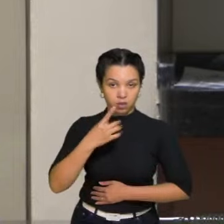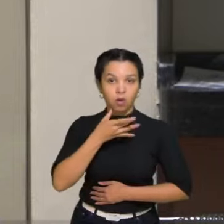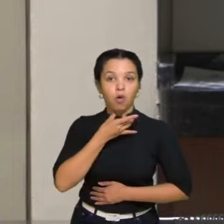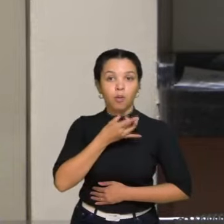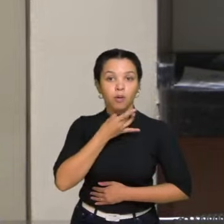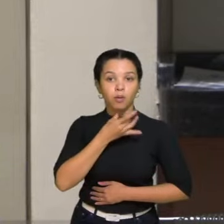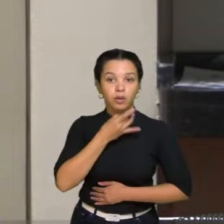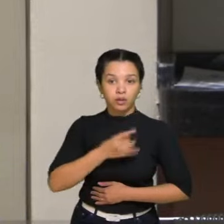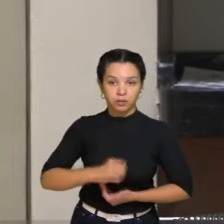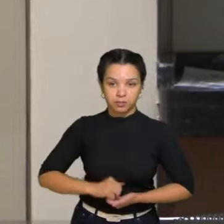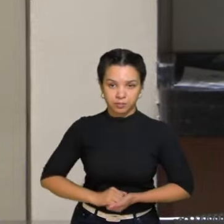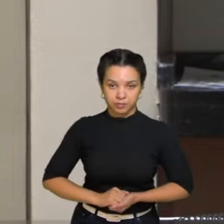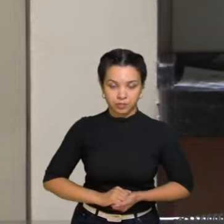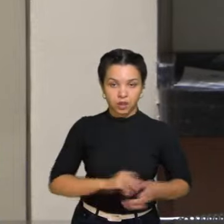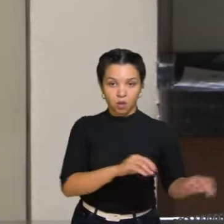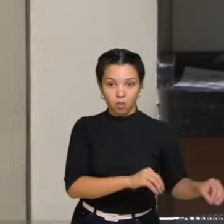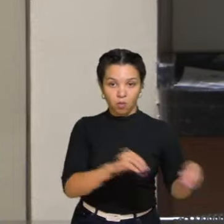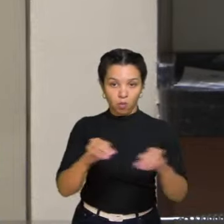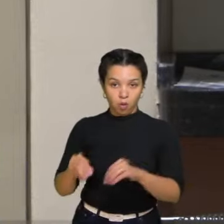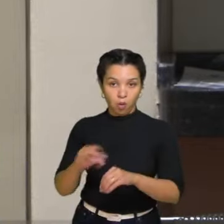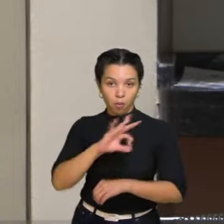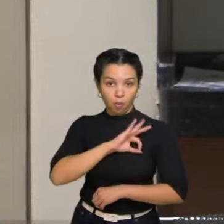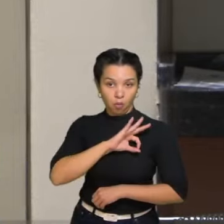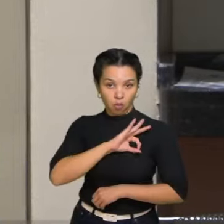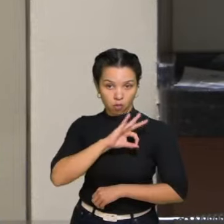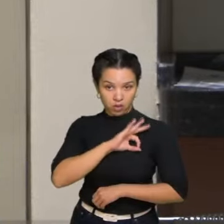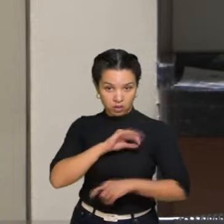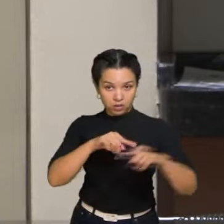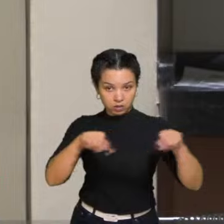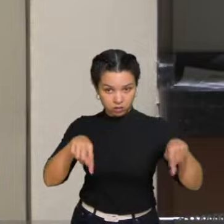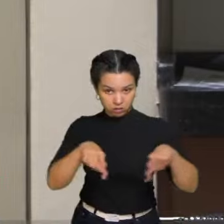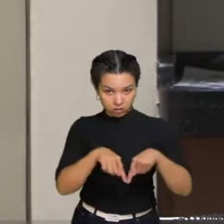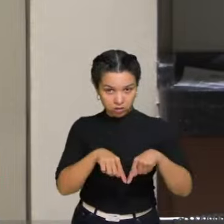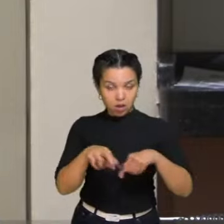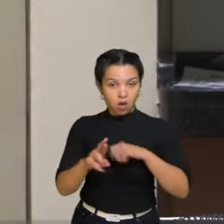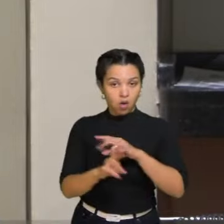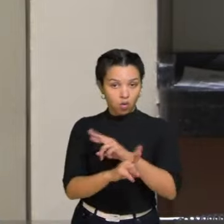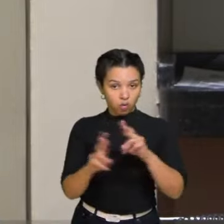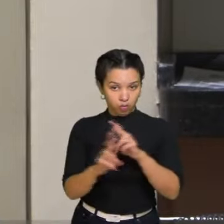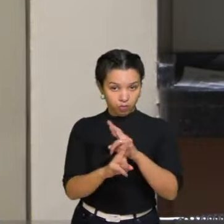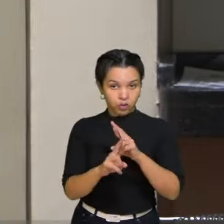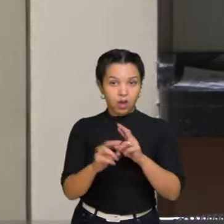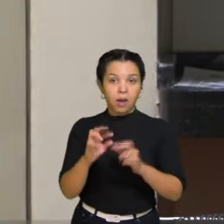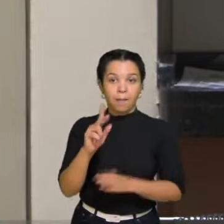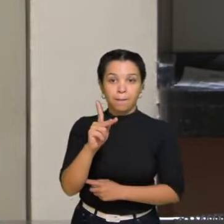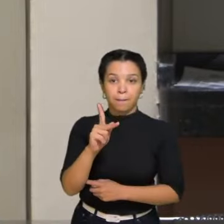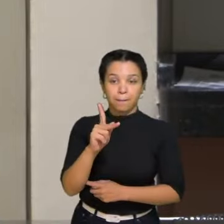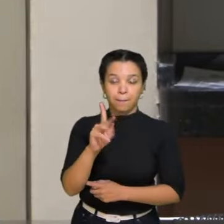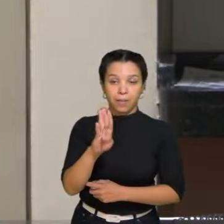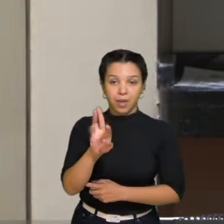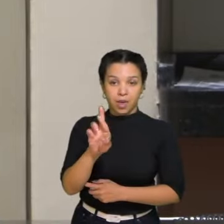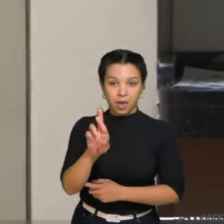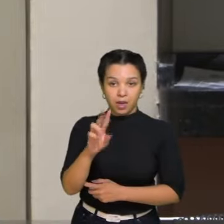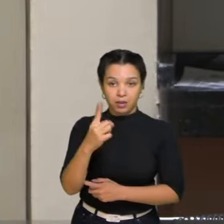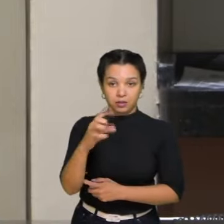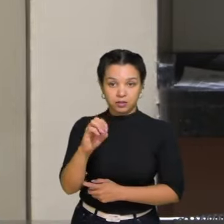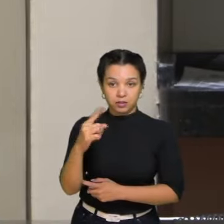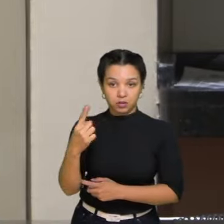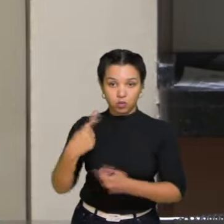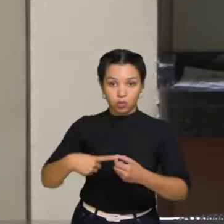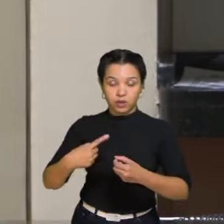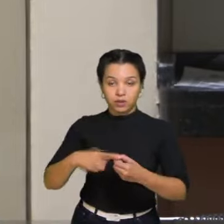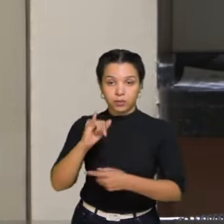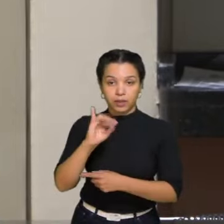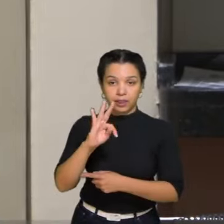pela transferência do posto da Polícia Rodoviária Federal, localizada na rodovia BR-101, no município de Itapema,